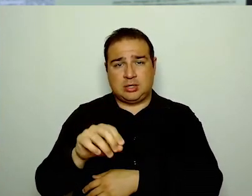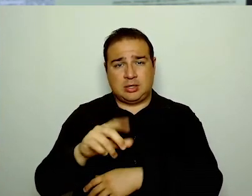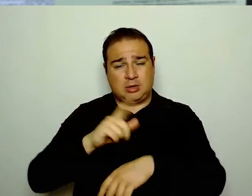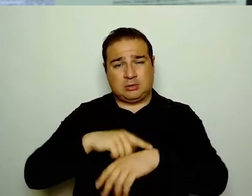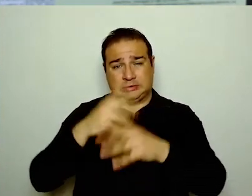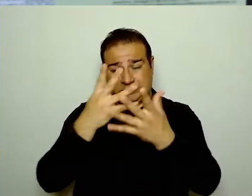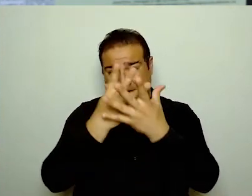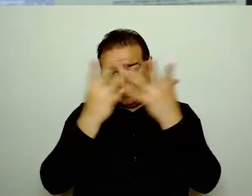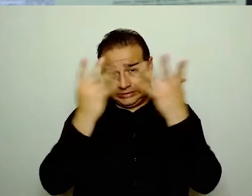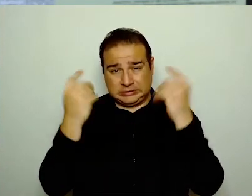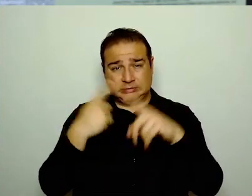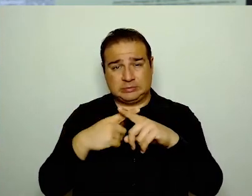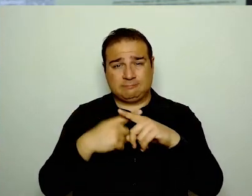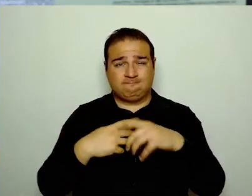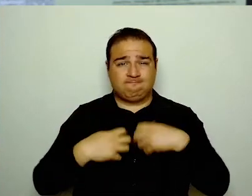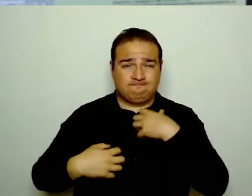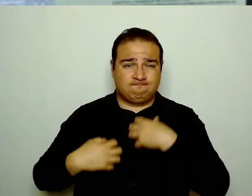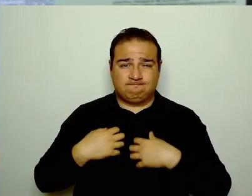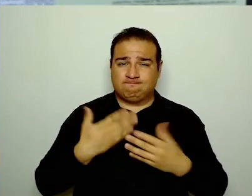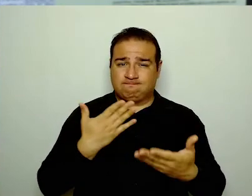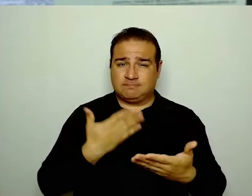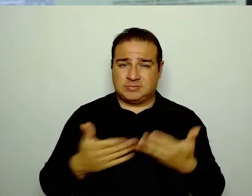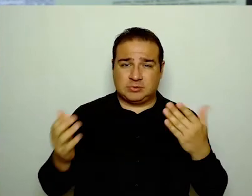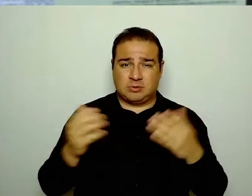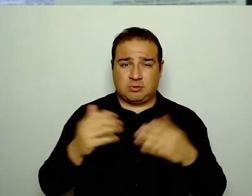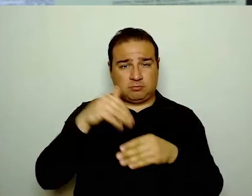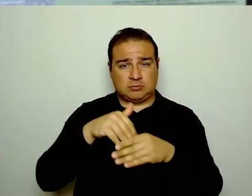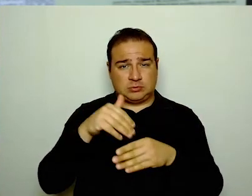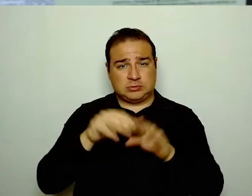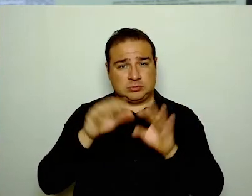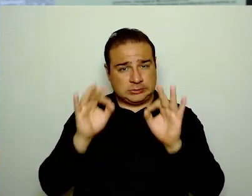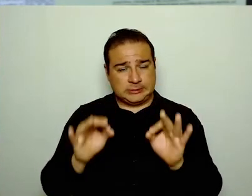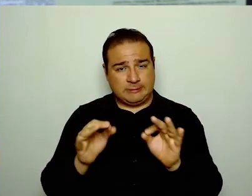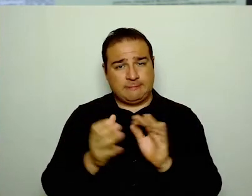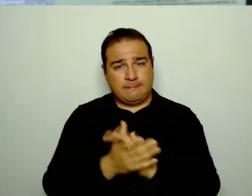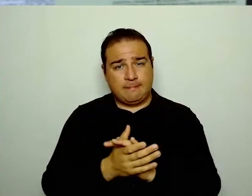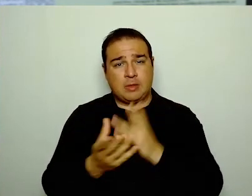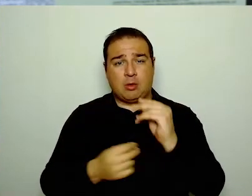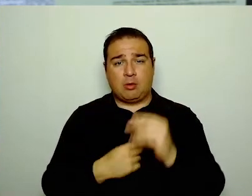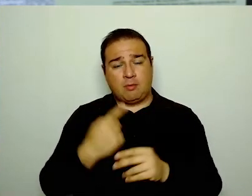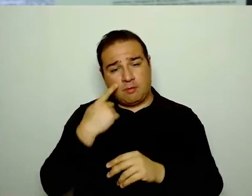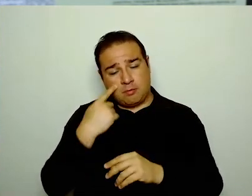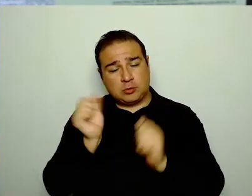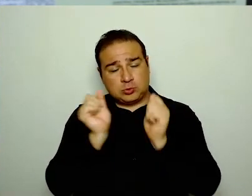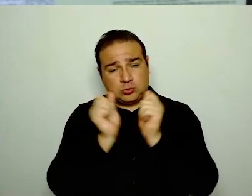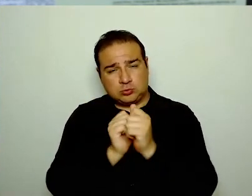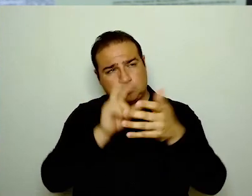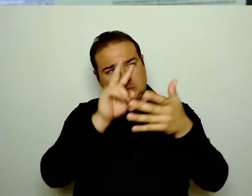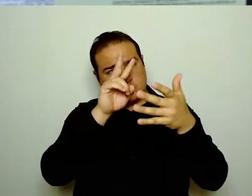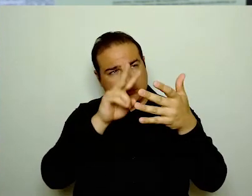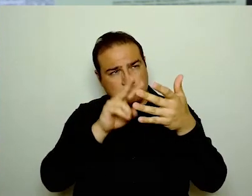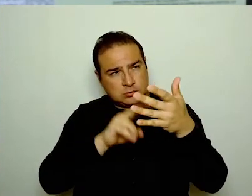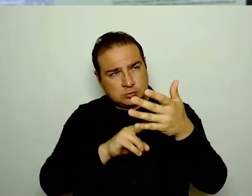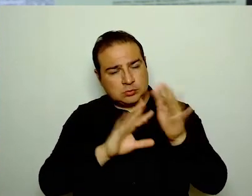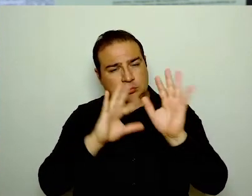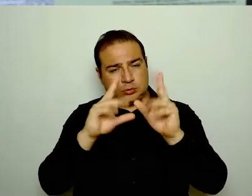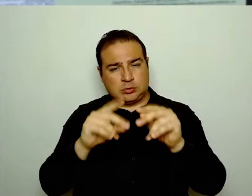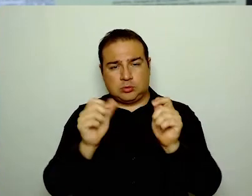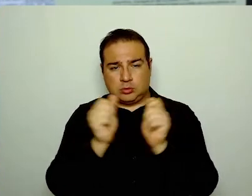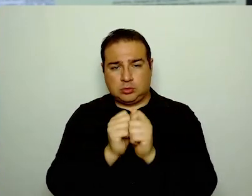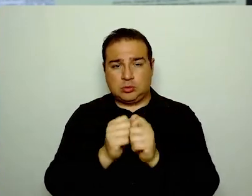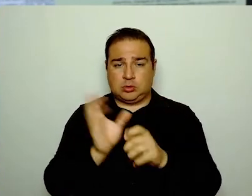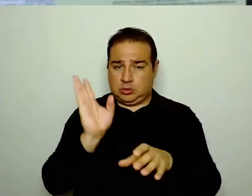na hora dá um branco. E para que ele não saia prejudicado sem realizar o voto certo, ele faz essa conferência